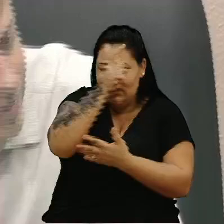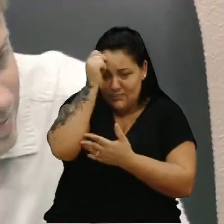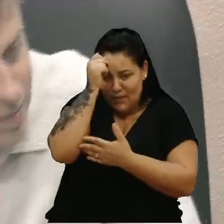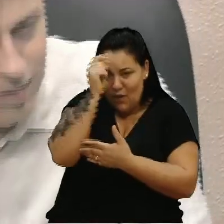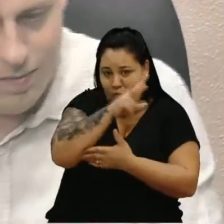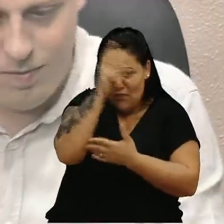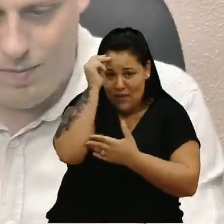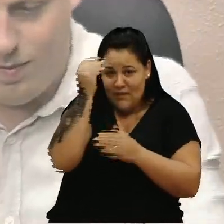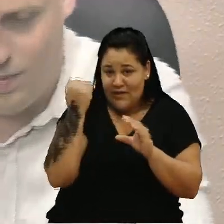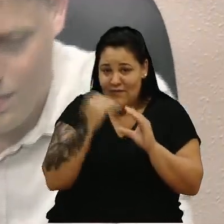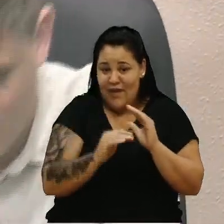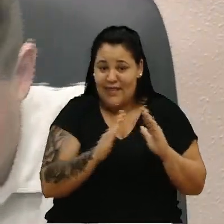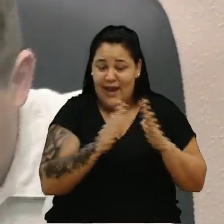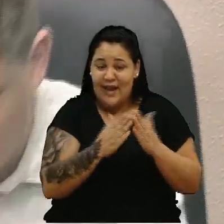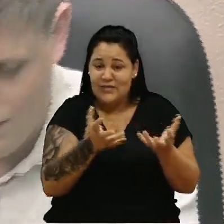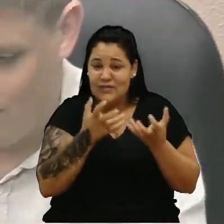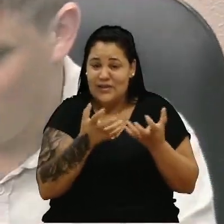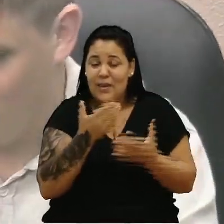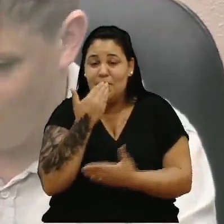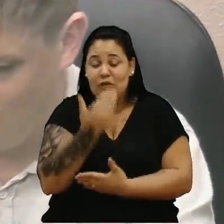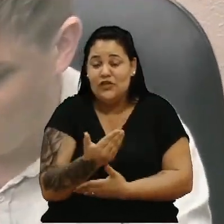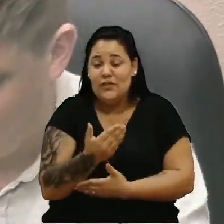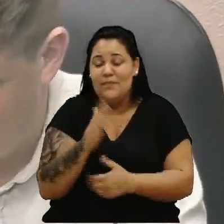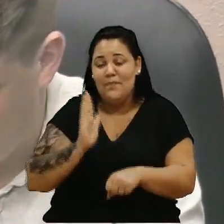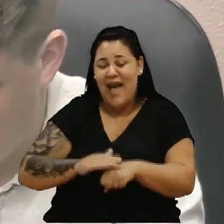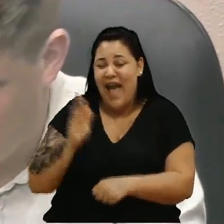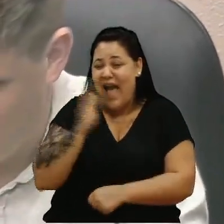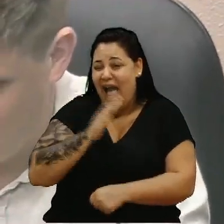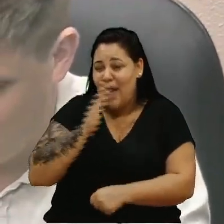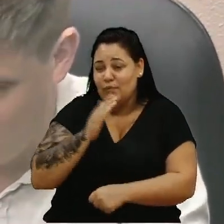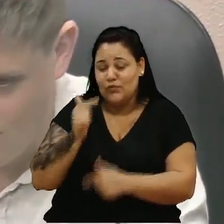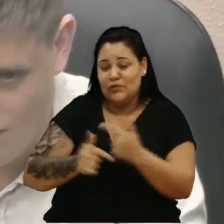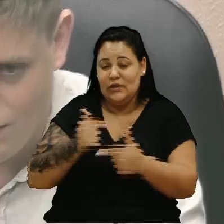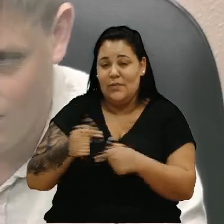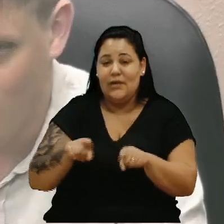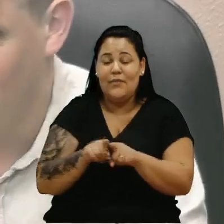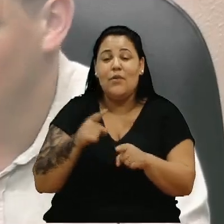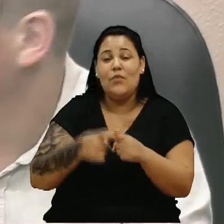essa casa. E eu gostaria de pedir agilidade em relação a isso também, pois